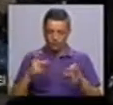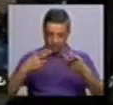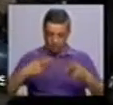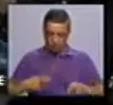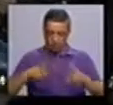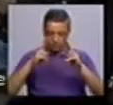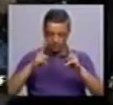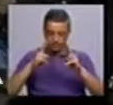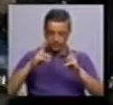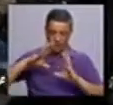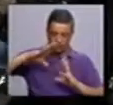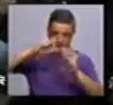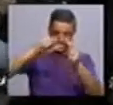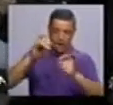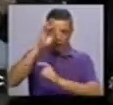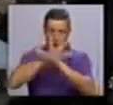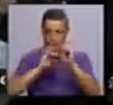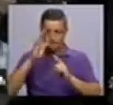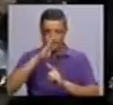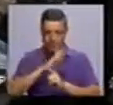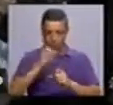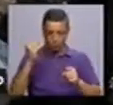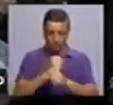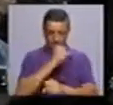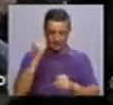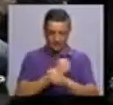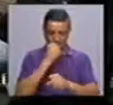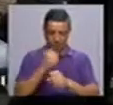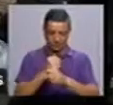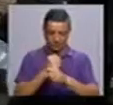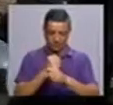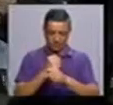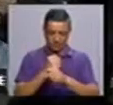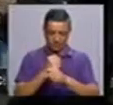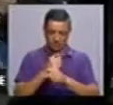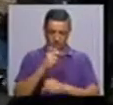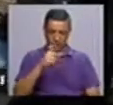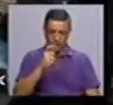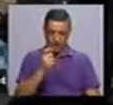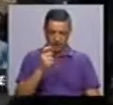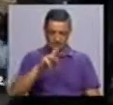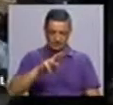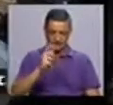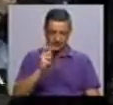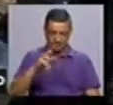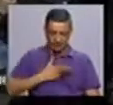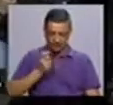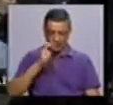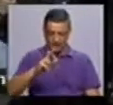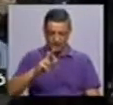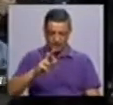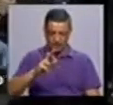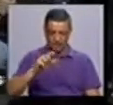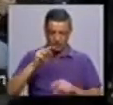pela Agência Espacial Europeia e que nos mostra um trabalho feito pelo astronauta Alexander Gerst, que está neste momento na